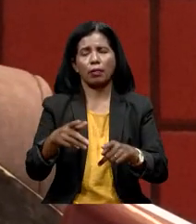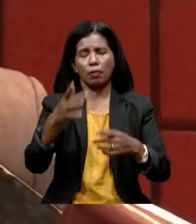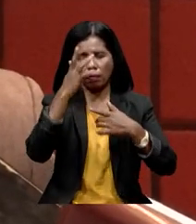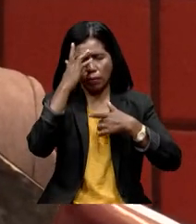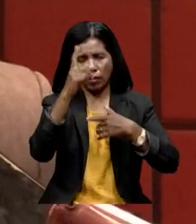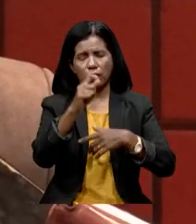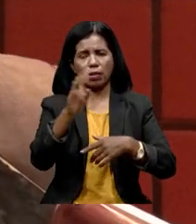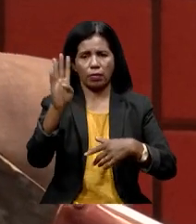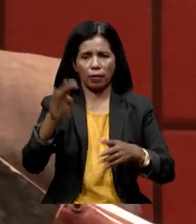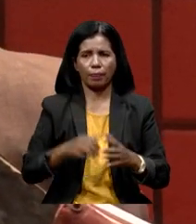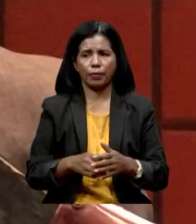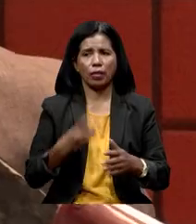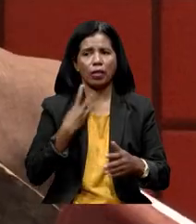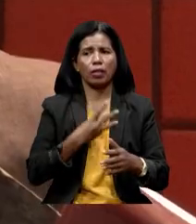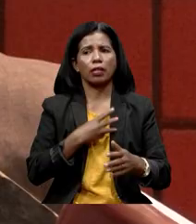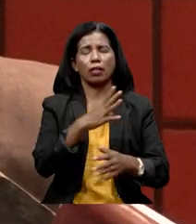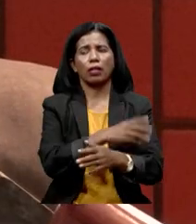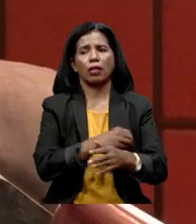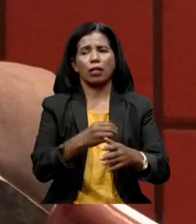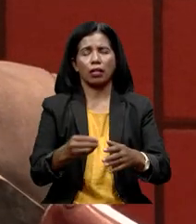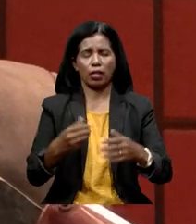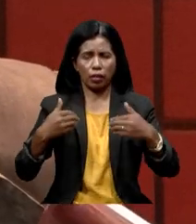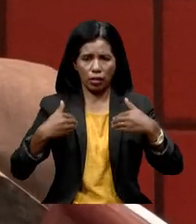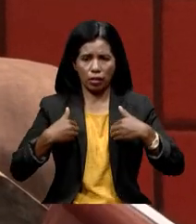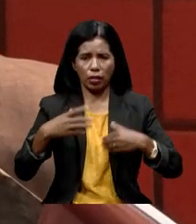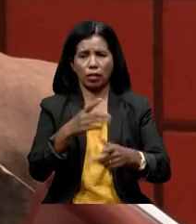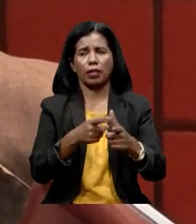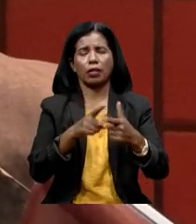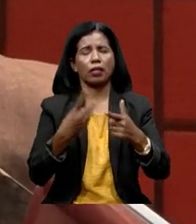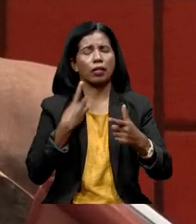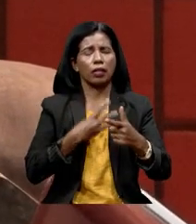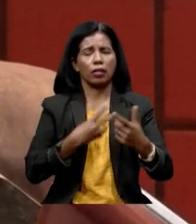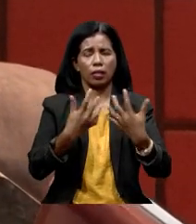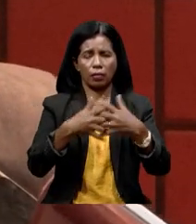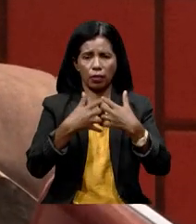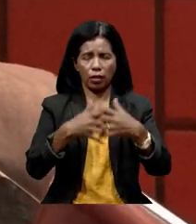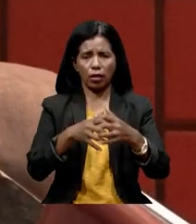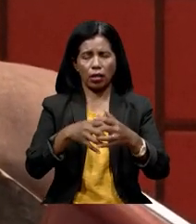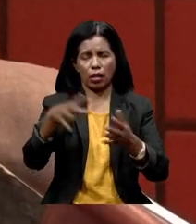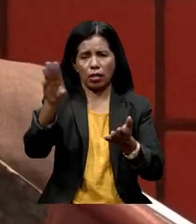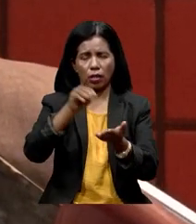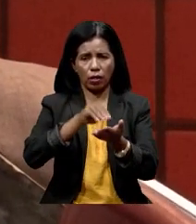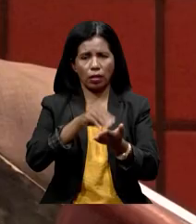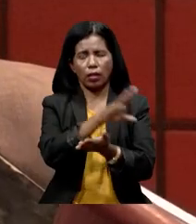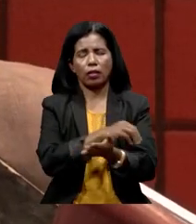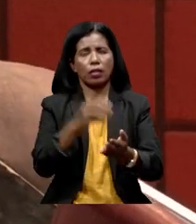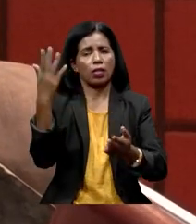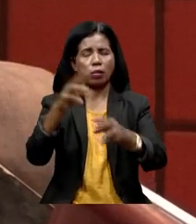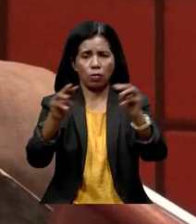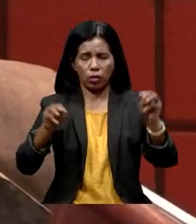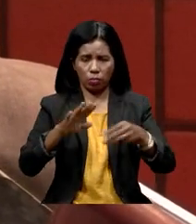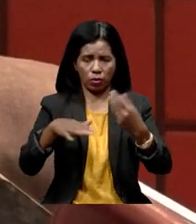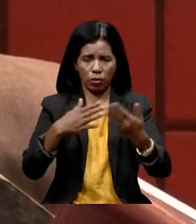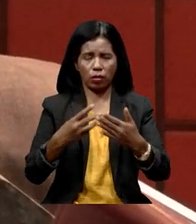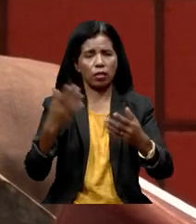ba tuberculose. Ita máquina raisi exportável nebe ma kia, ita ia máquina gene expert nebe ma instala ona ba ia municipio o totu